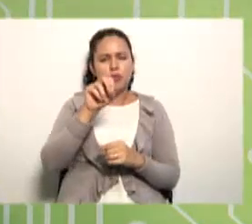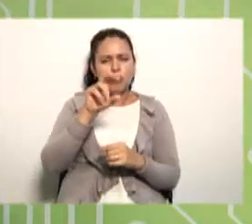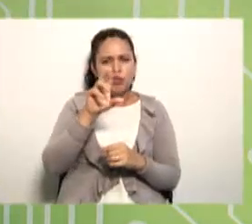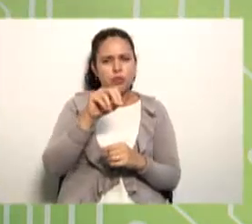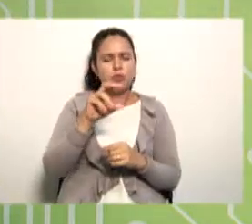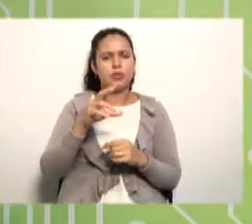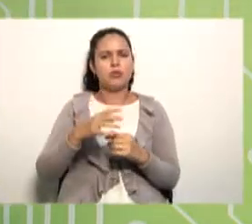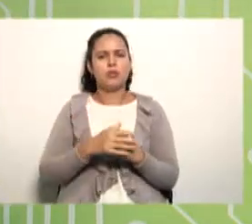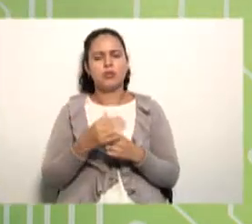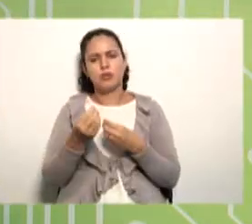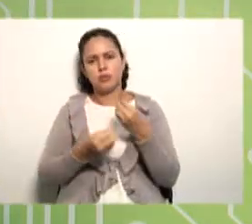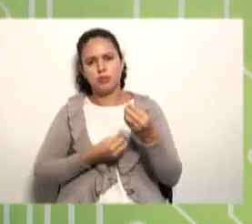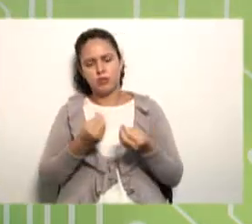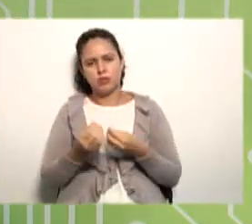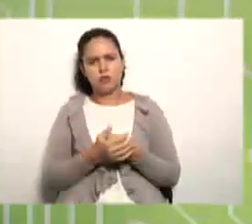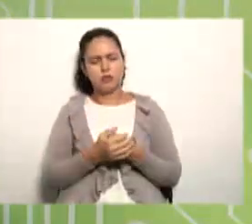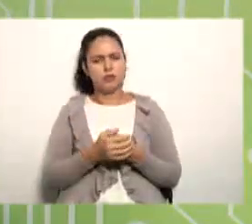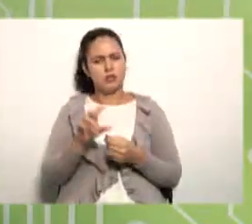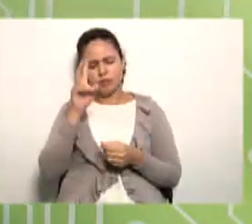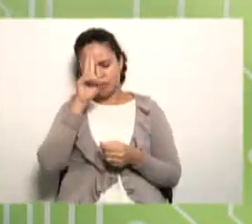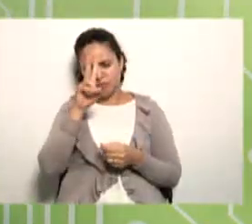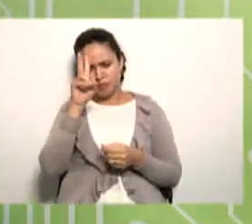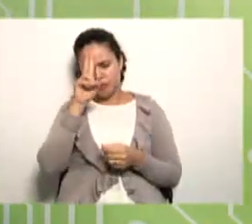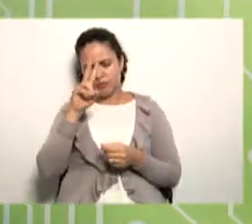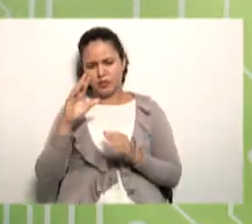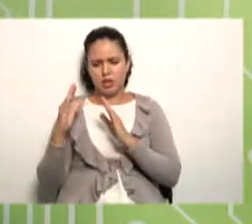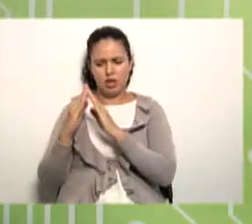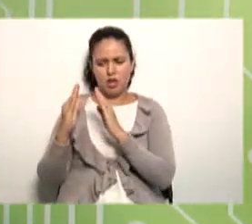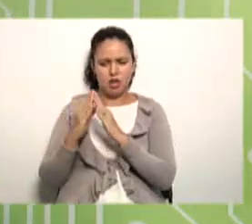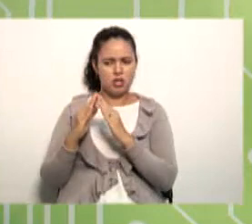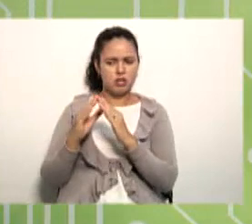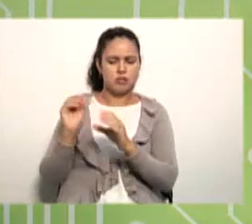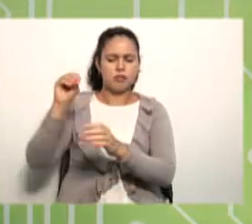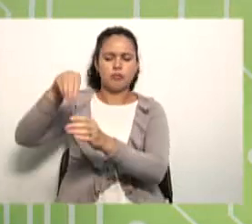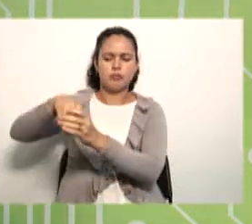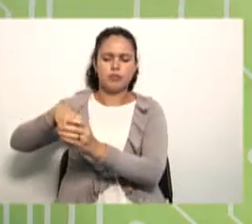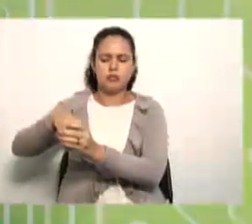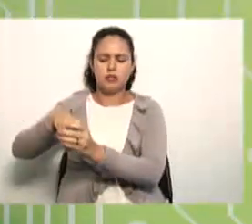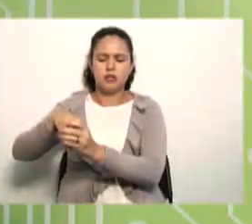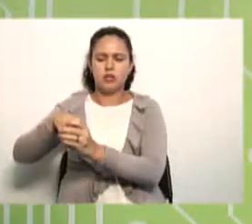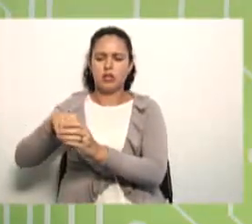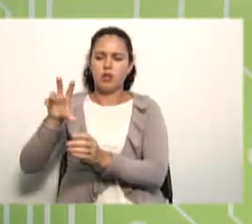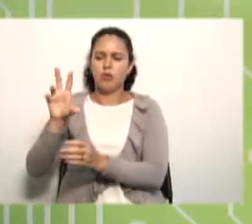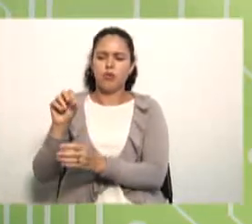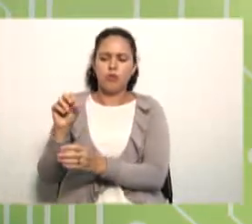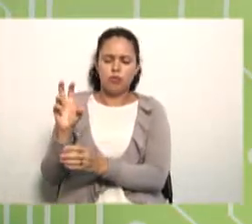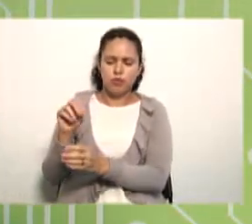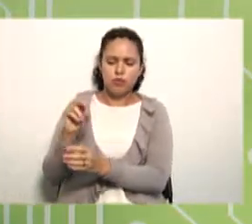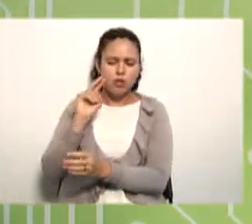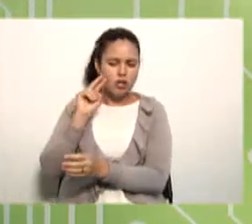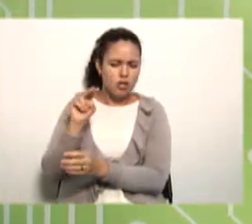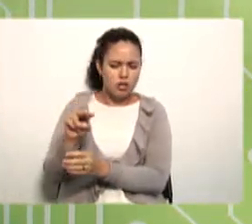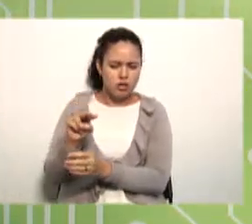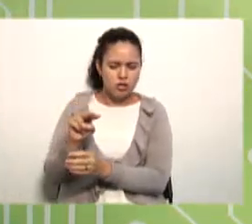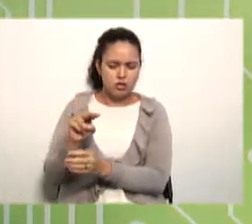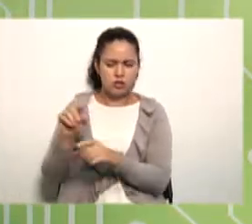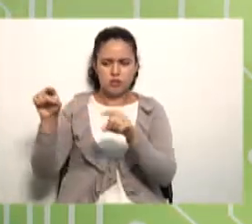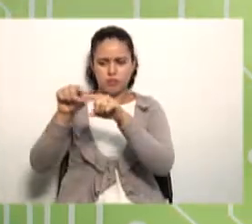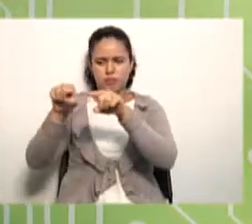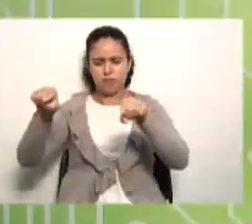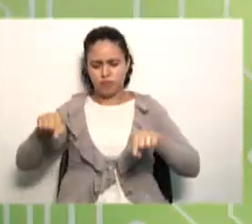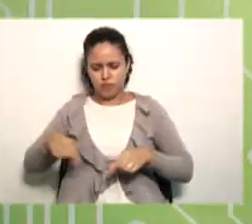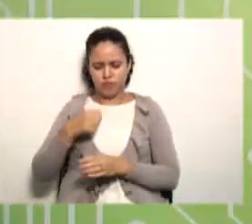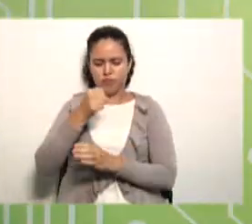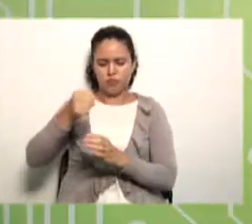lembrar. O que você consegue lembrar que existia dentro da casa deles? Por exemplo, concentre-se em lembrar o que tinha dentro da cozinha, quando você visitava